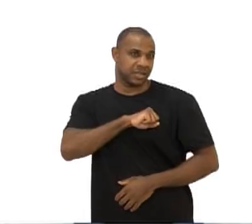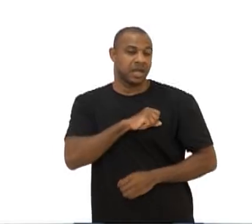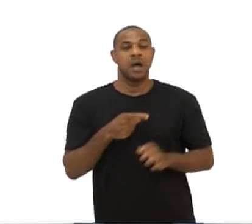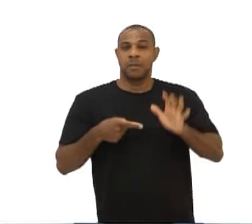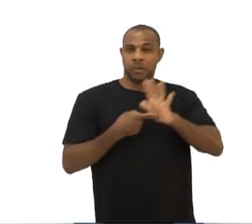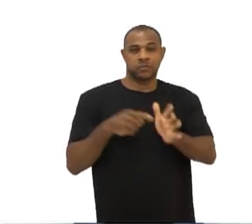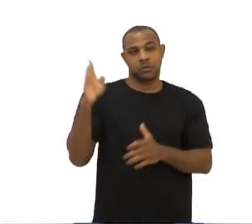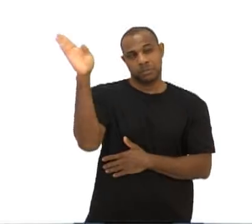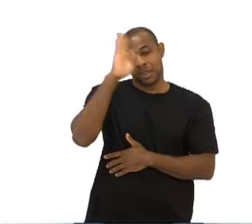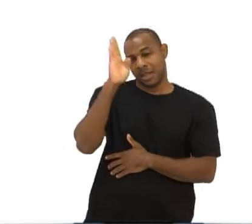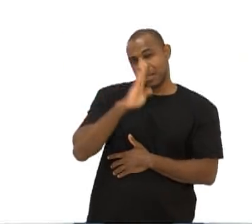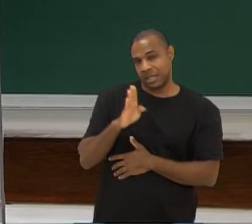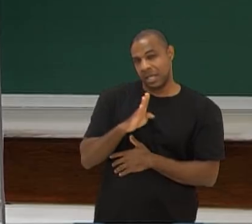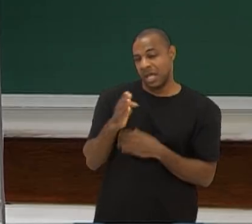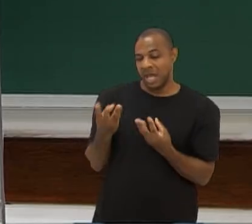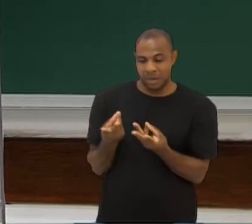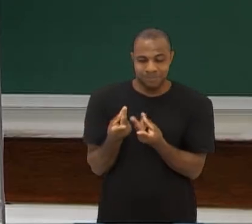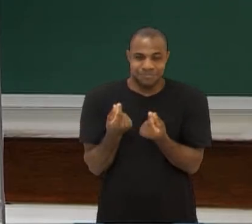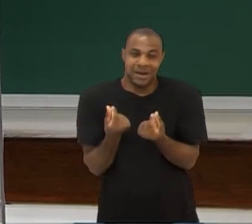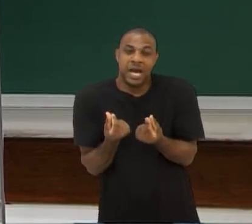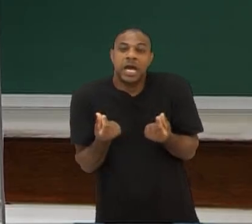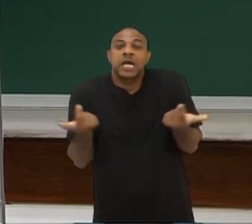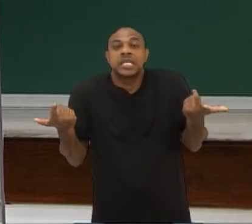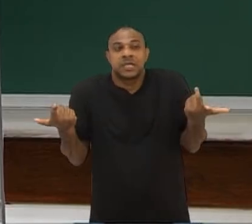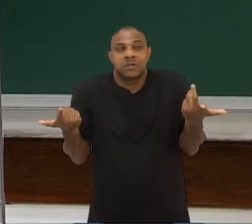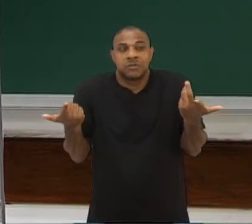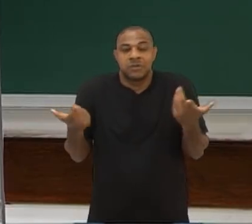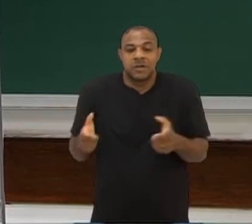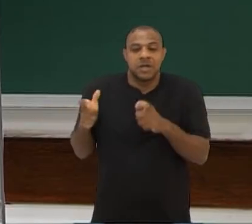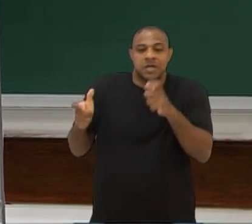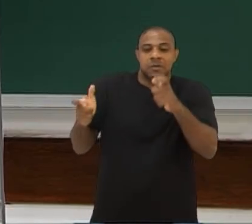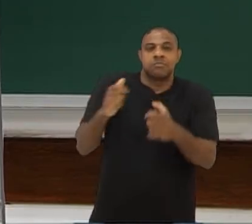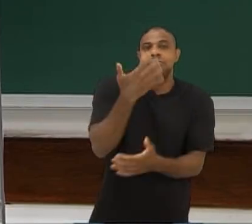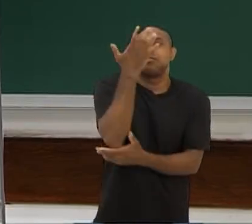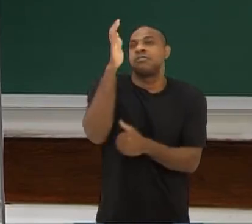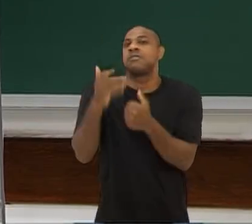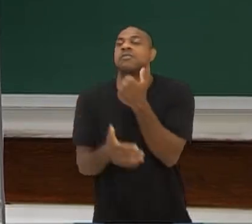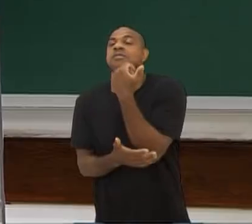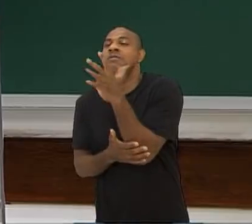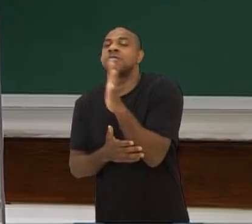que o Brasil... é rico e continental, tem arte encantadora e